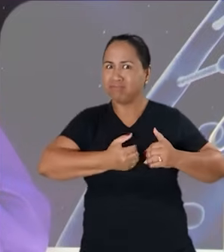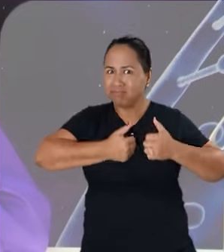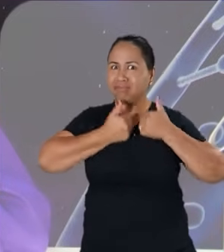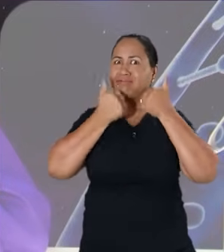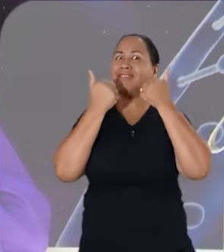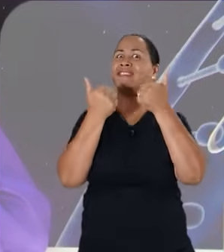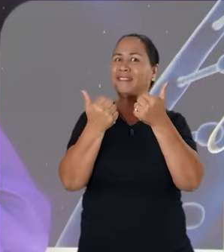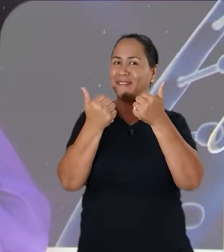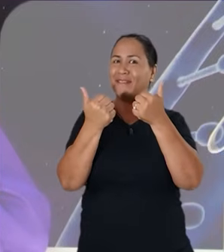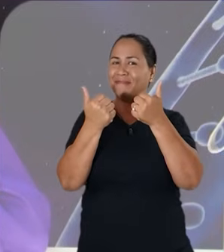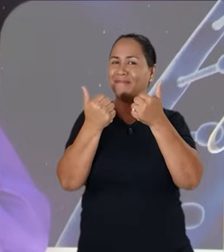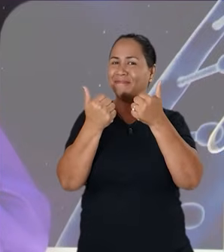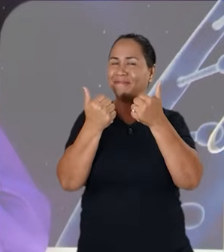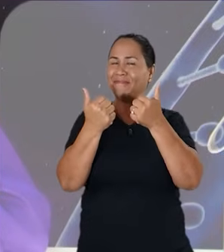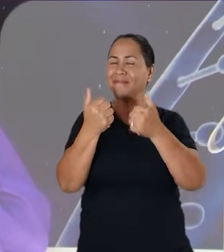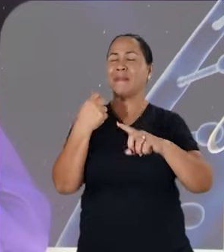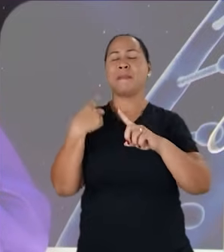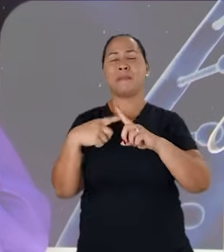abundância será